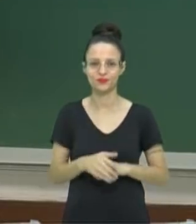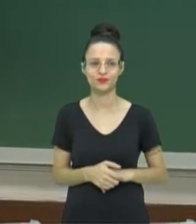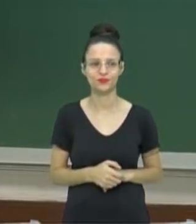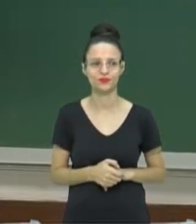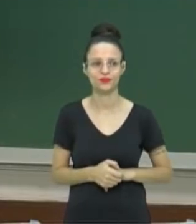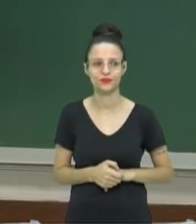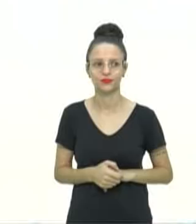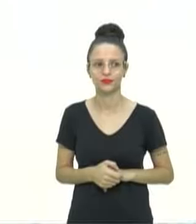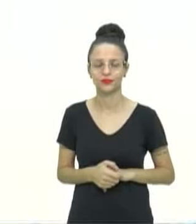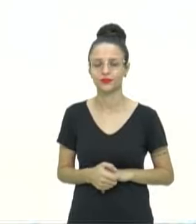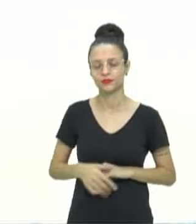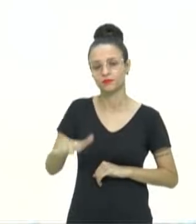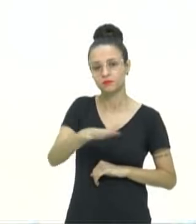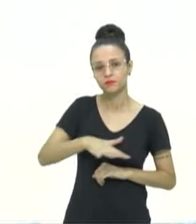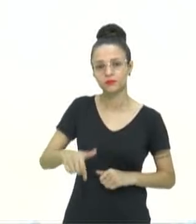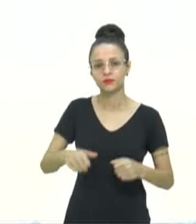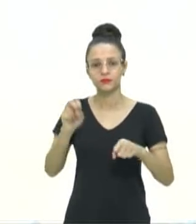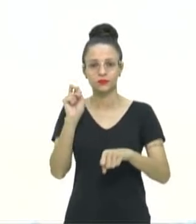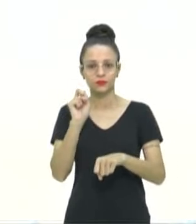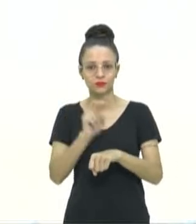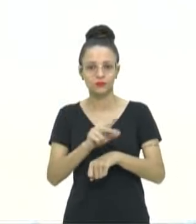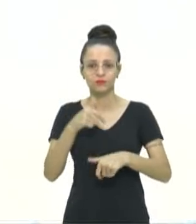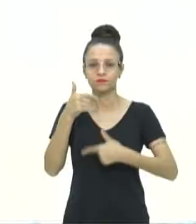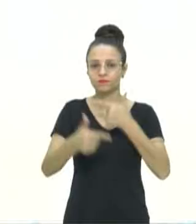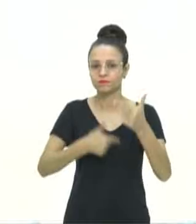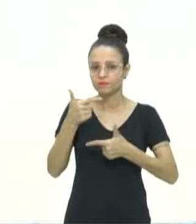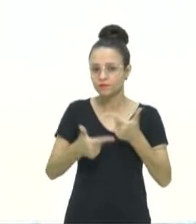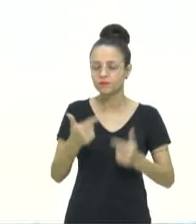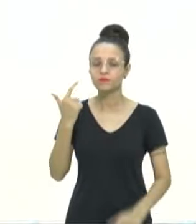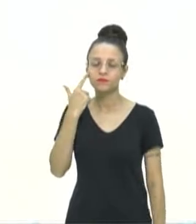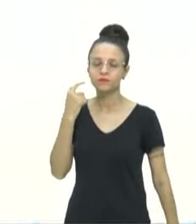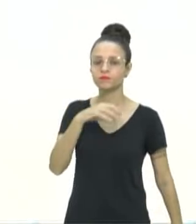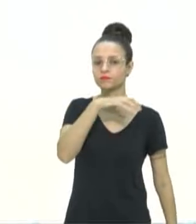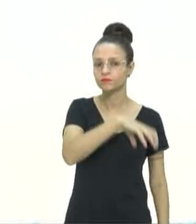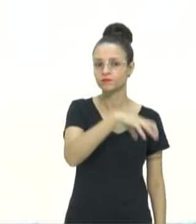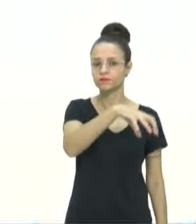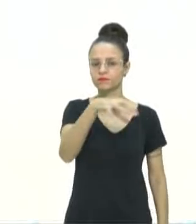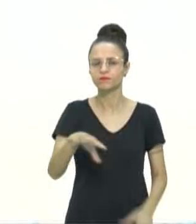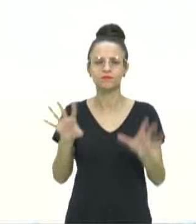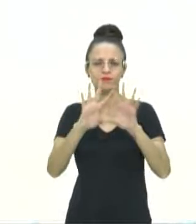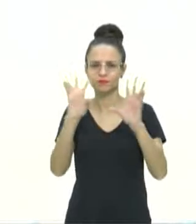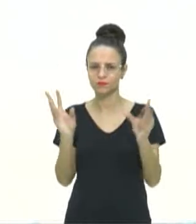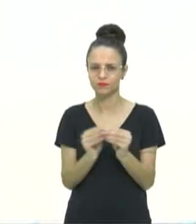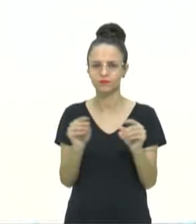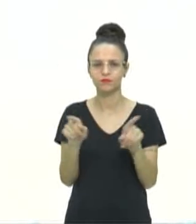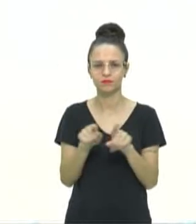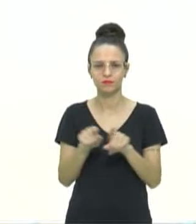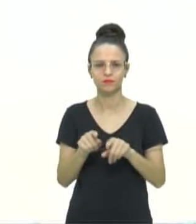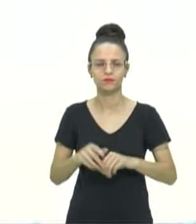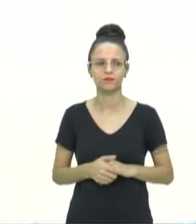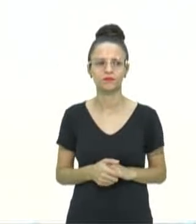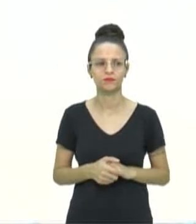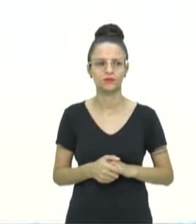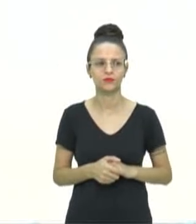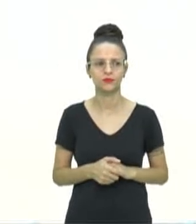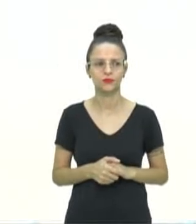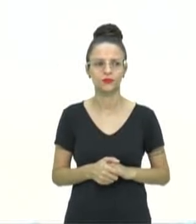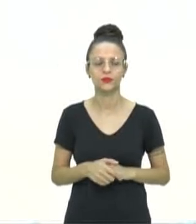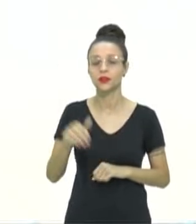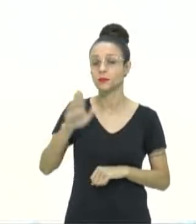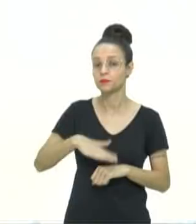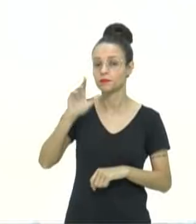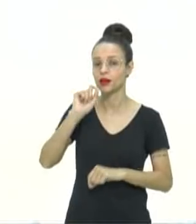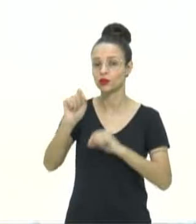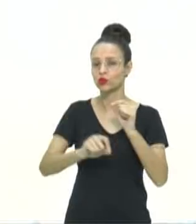E aí, mercado de trabalho. Vamos pensar os setores ali resumidamente também, relembrando que a gente falou até aqui, que